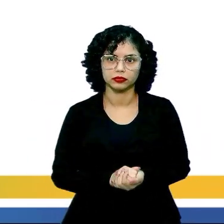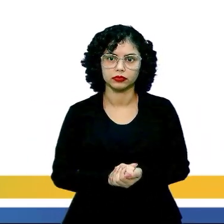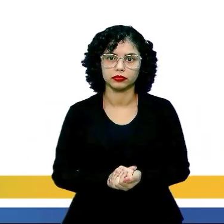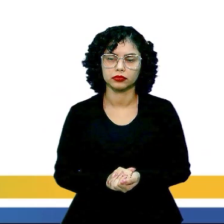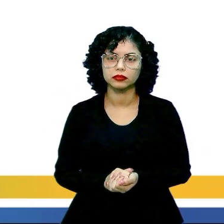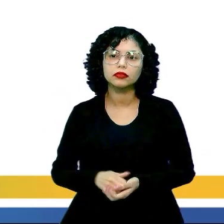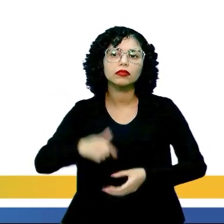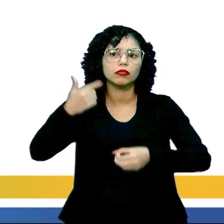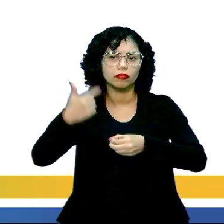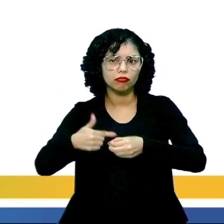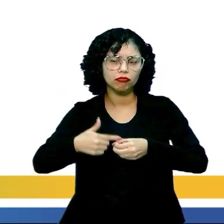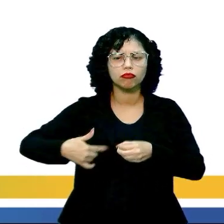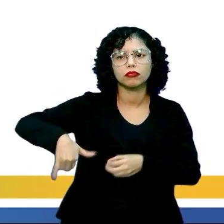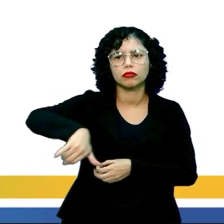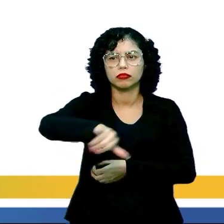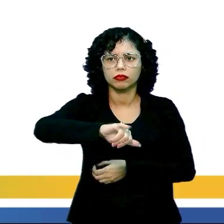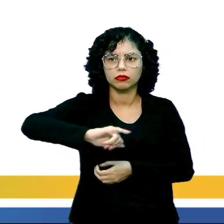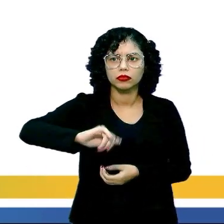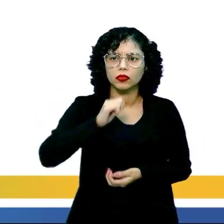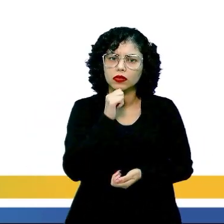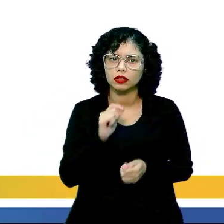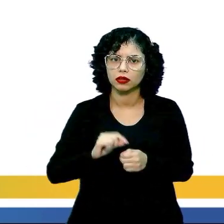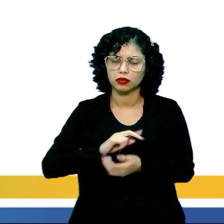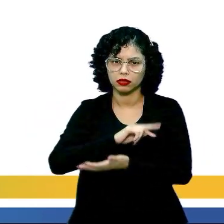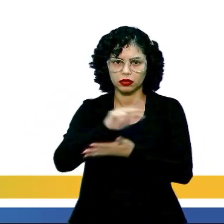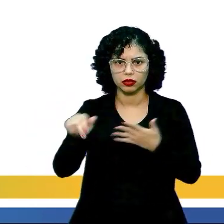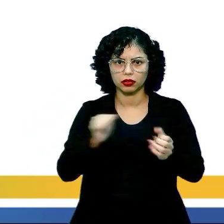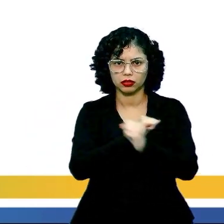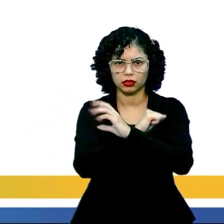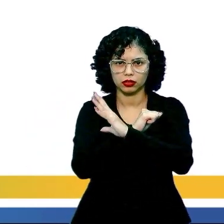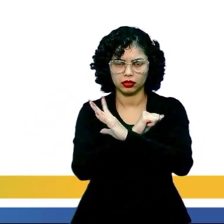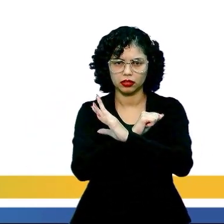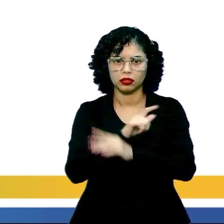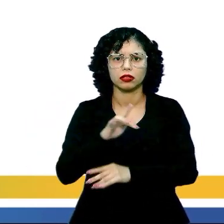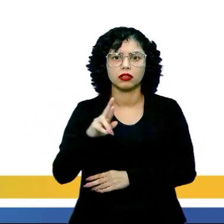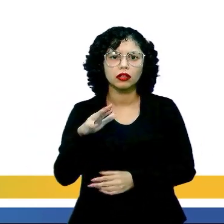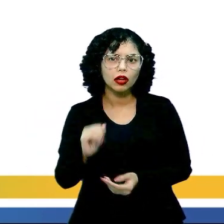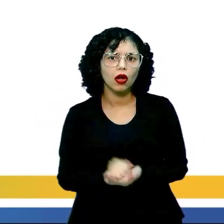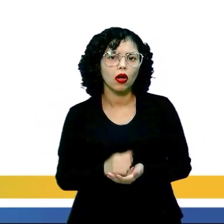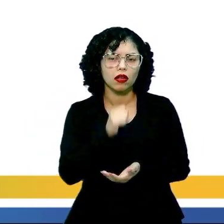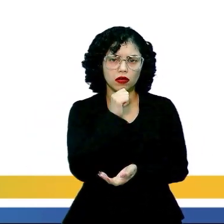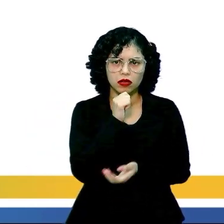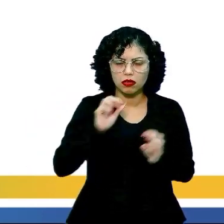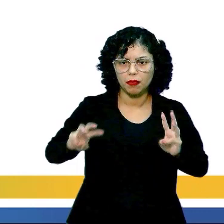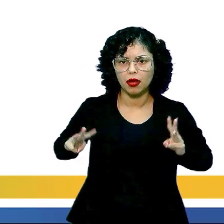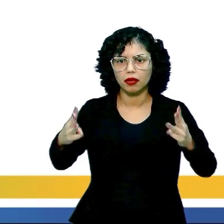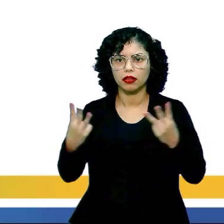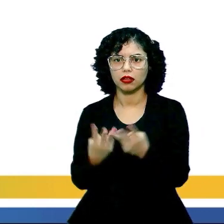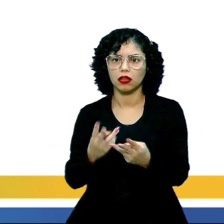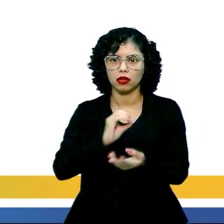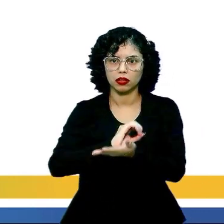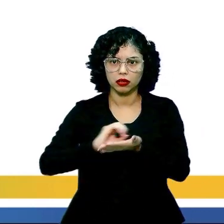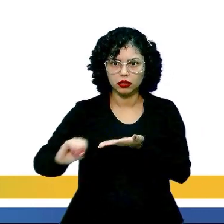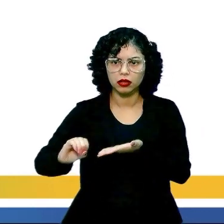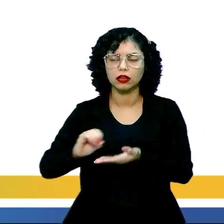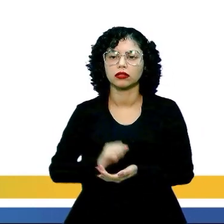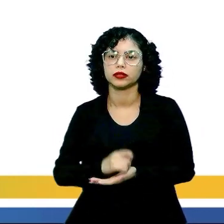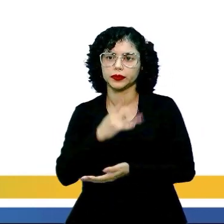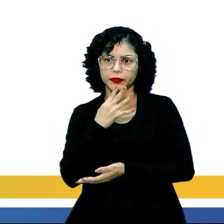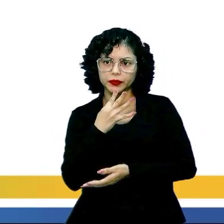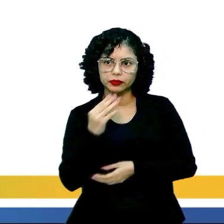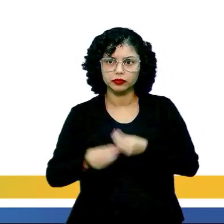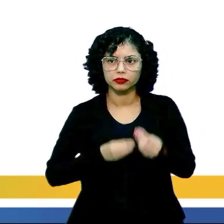da mamona, além do óleo que contém vários ácidos graxos, é obtida uma massa